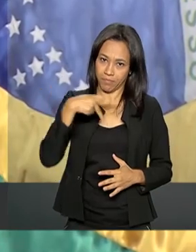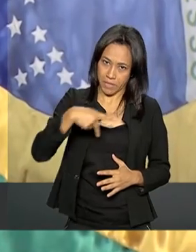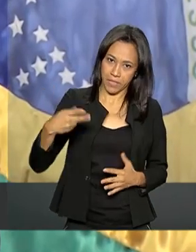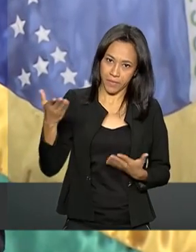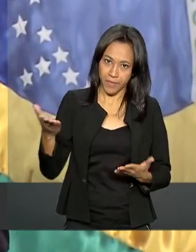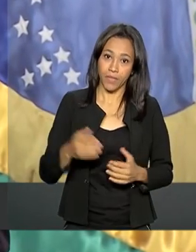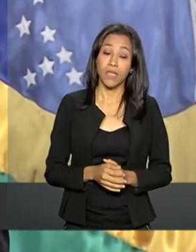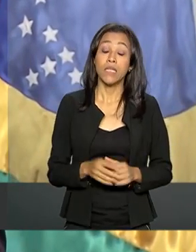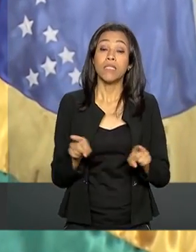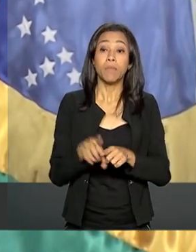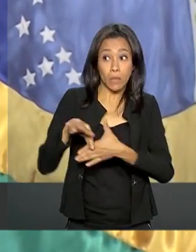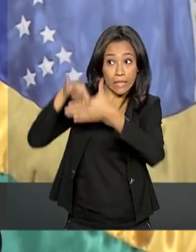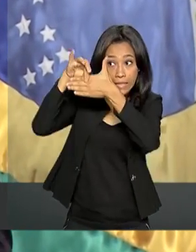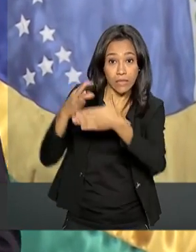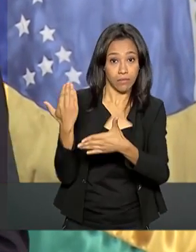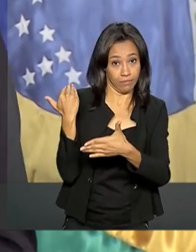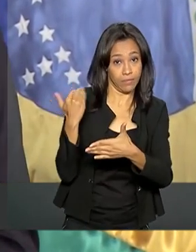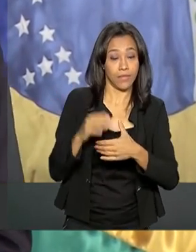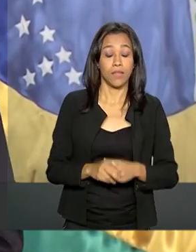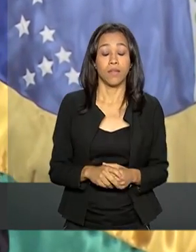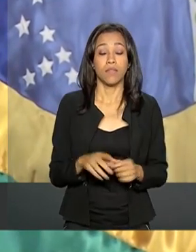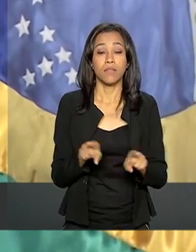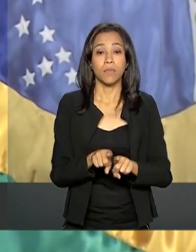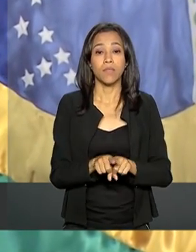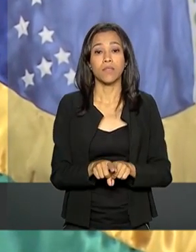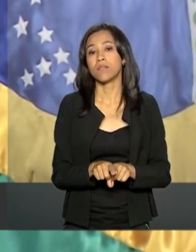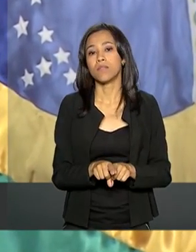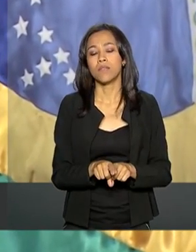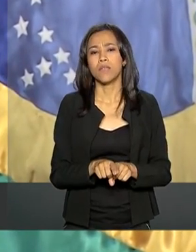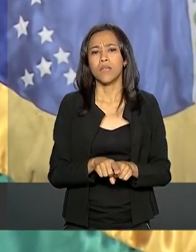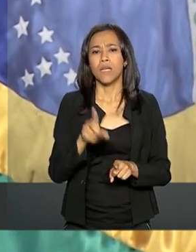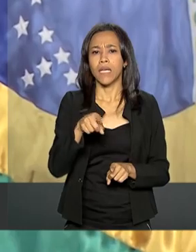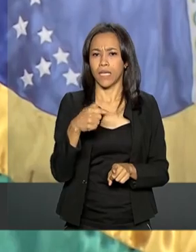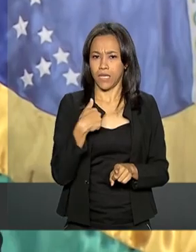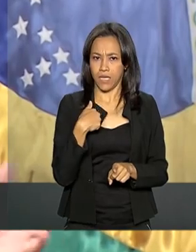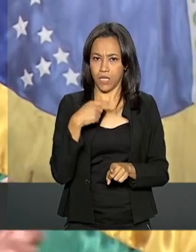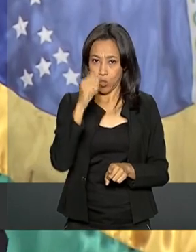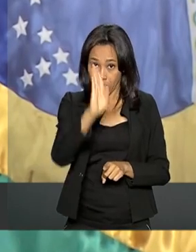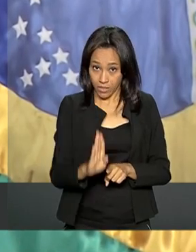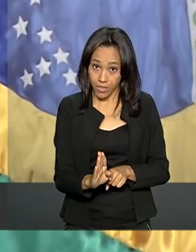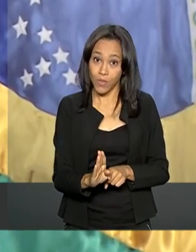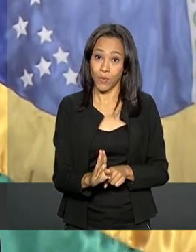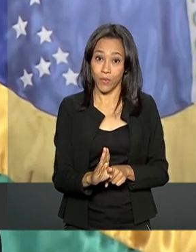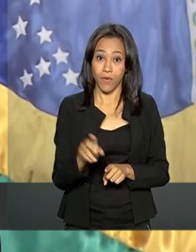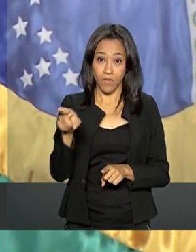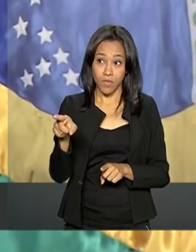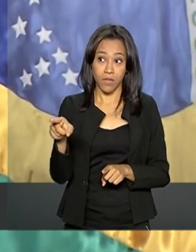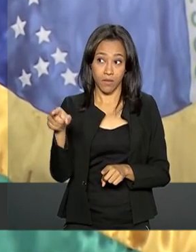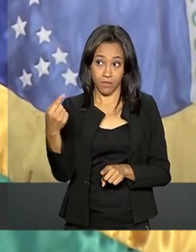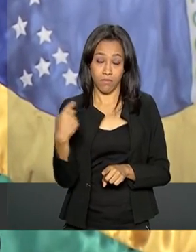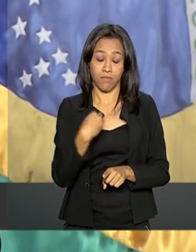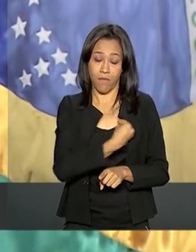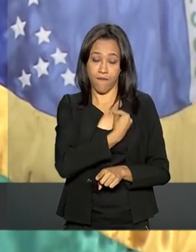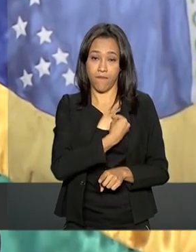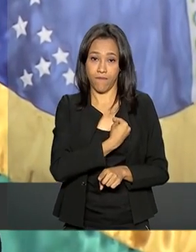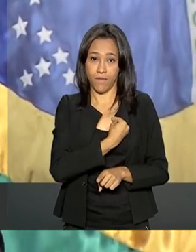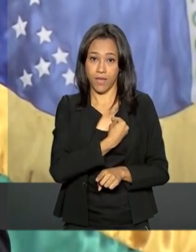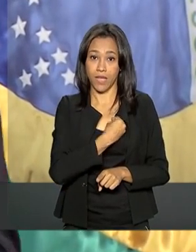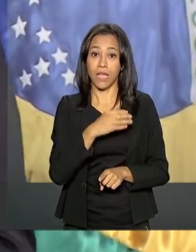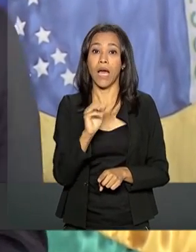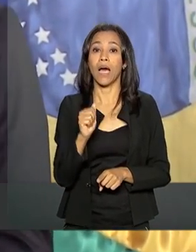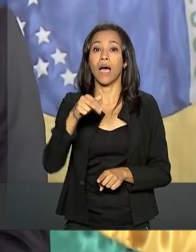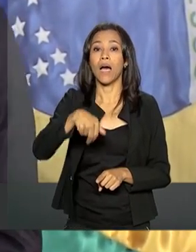ainda, antes sequer do primeiro turno no Brasil, Vossa Excelência estava no Chile, ou melhor, na